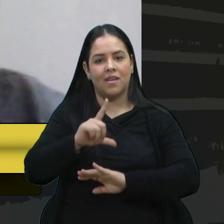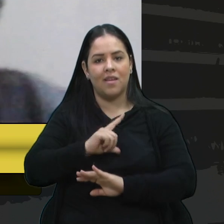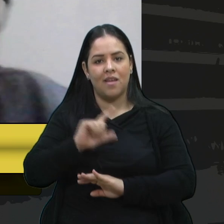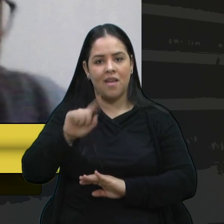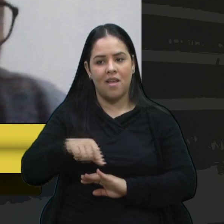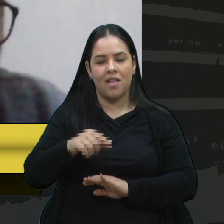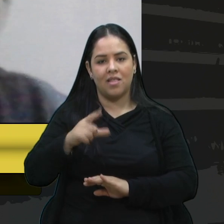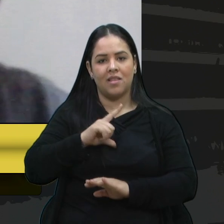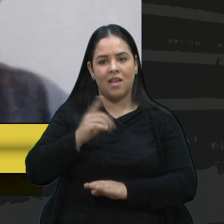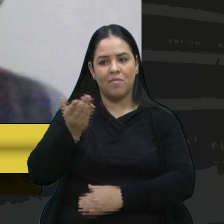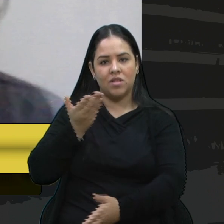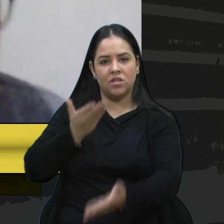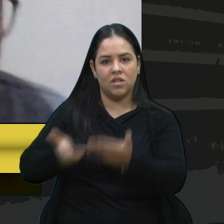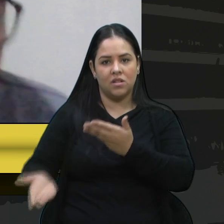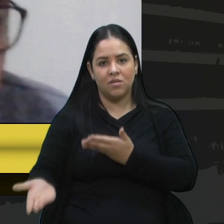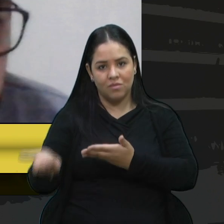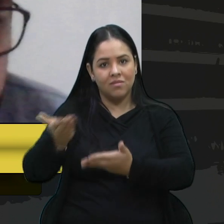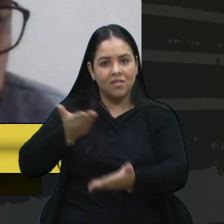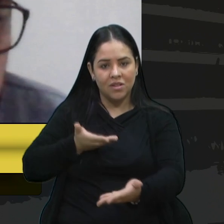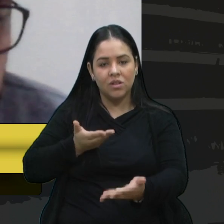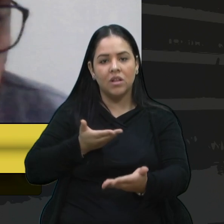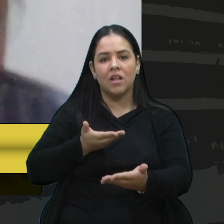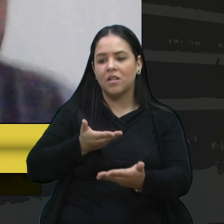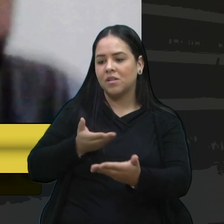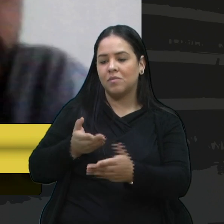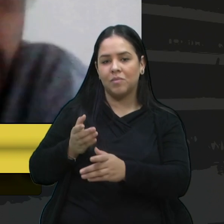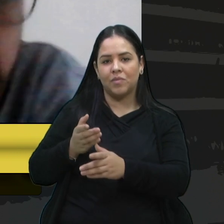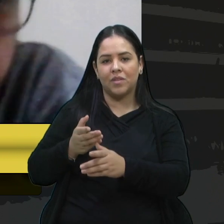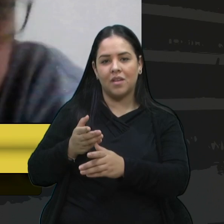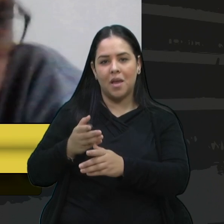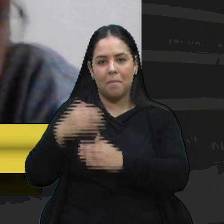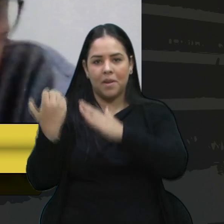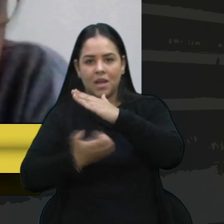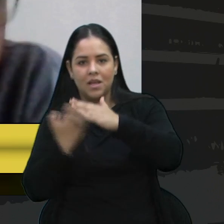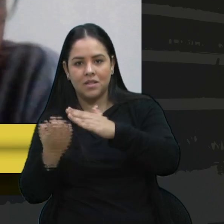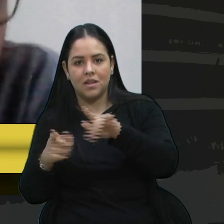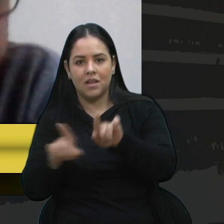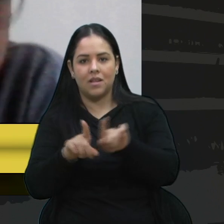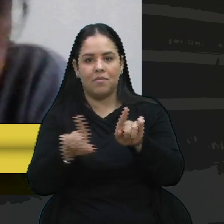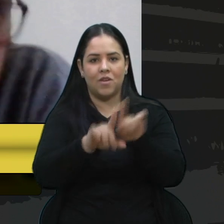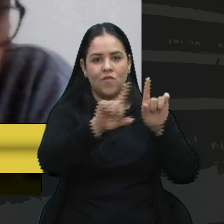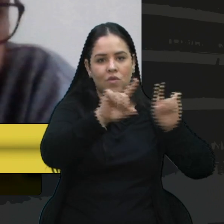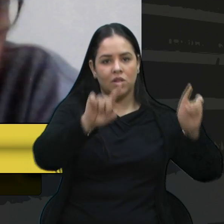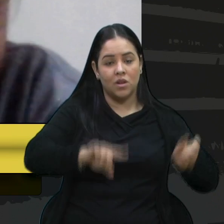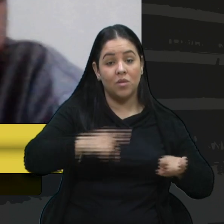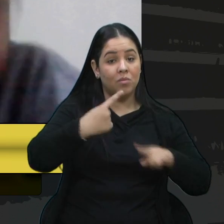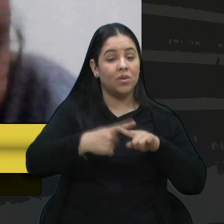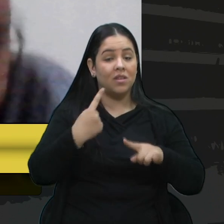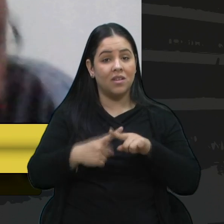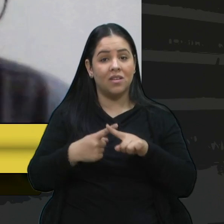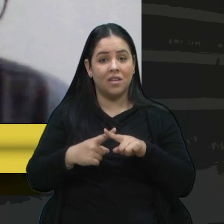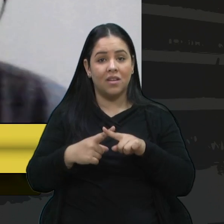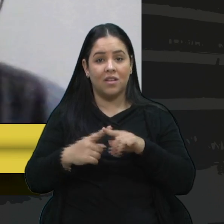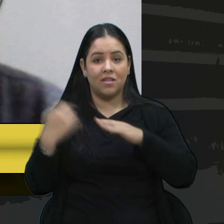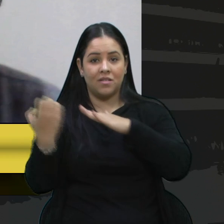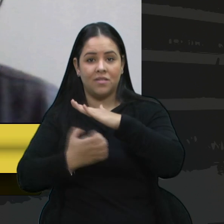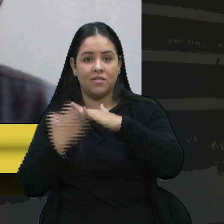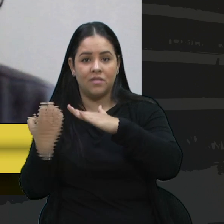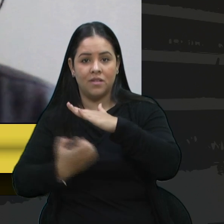entre os patrões e os trabalhadores. Até porque os patrões também têm